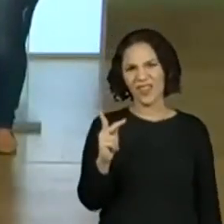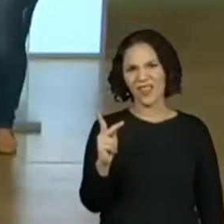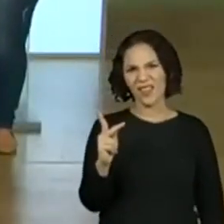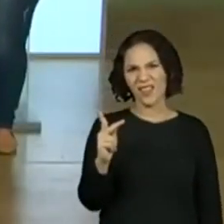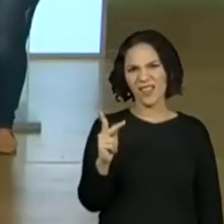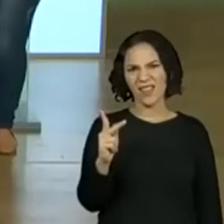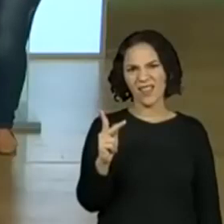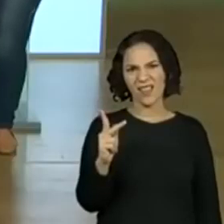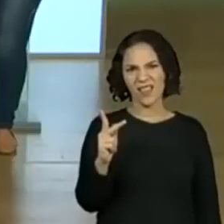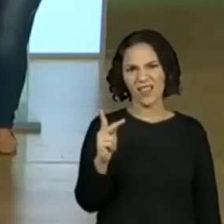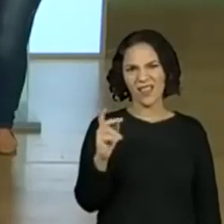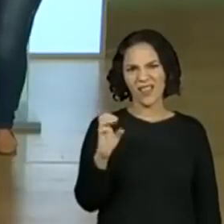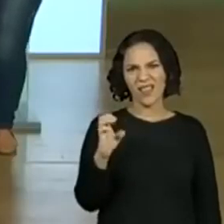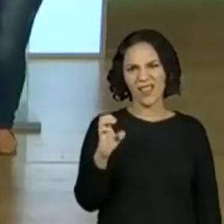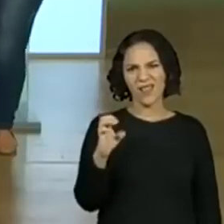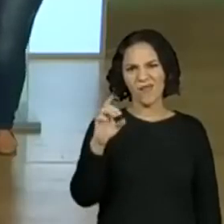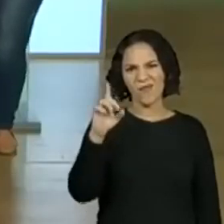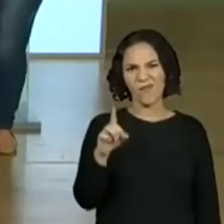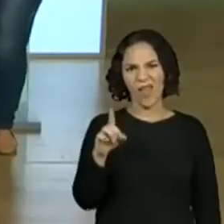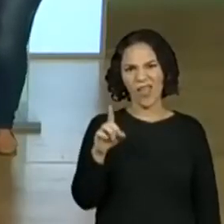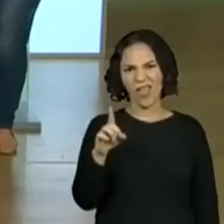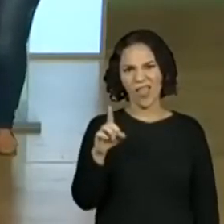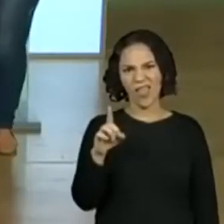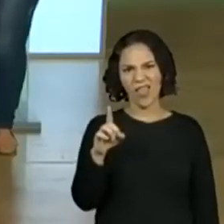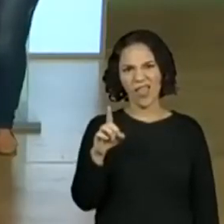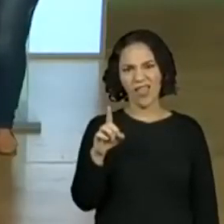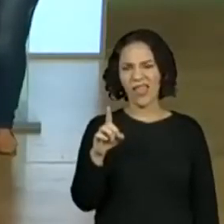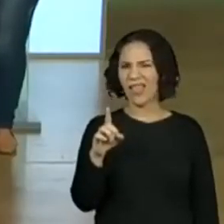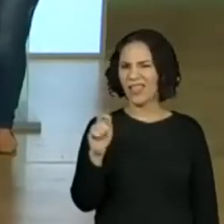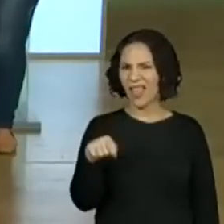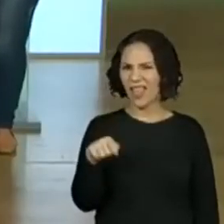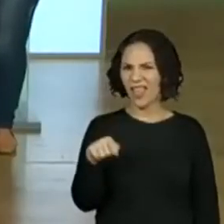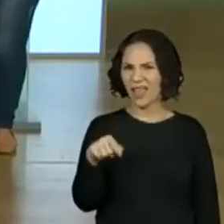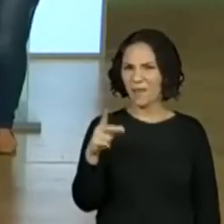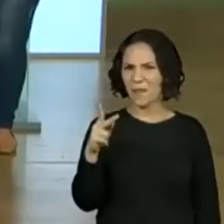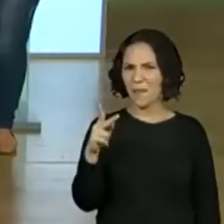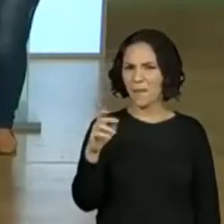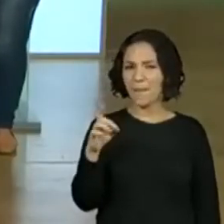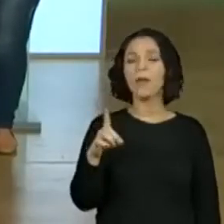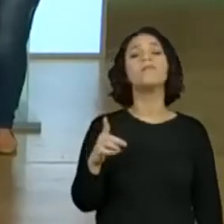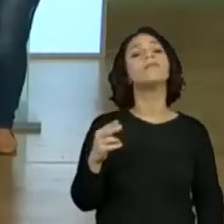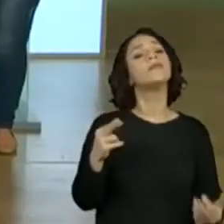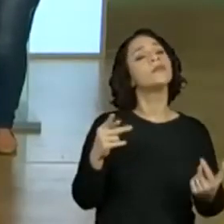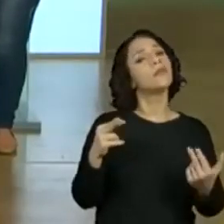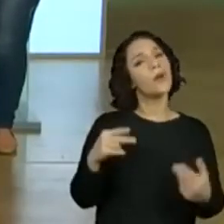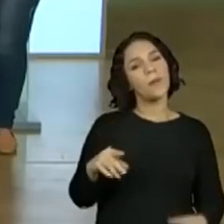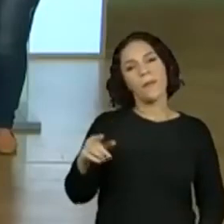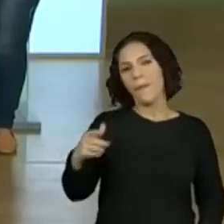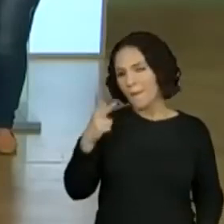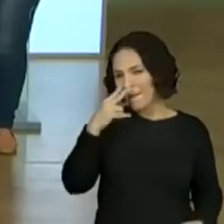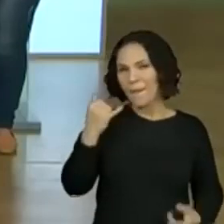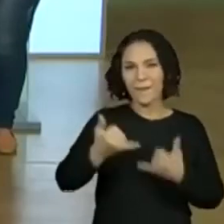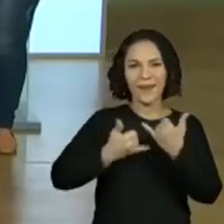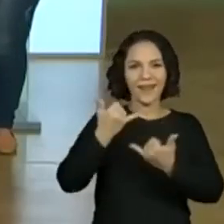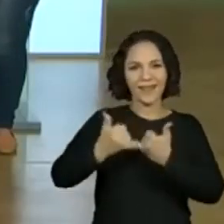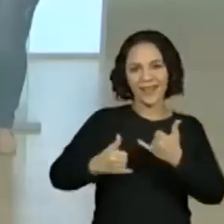de lata, era o P e o E, professora P. Vivi? Posso Isso. colocar, então? Mesmo o P do pé de lata.